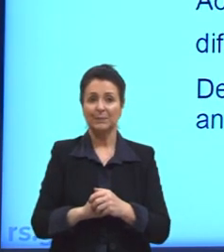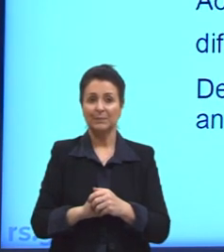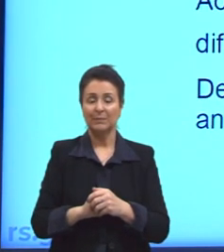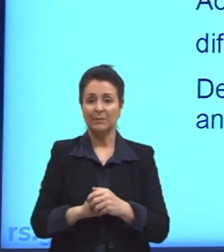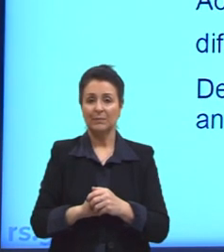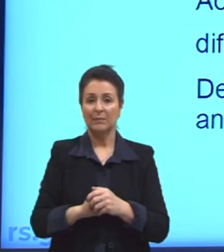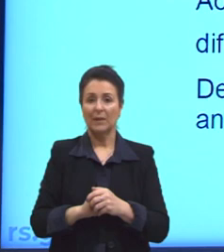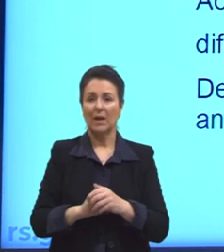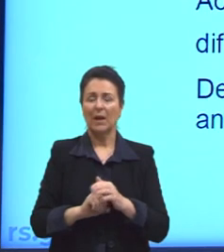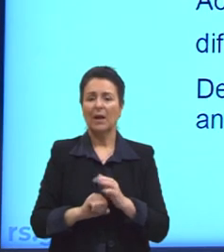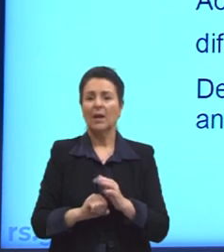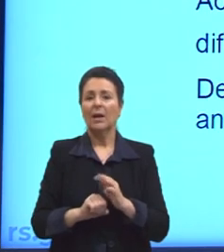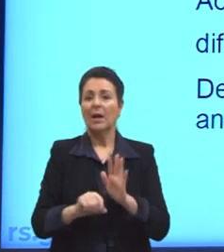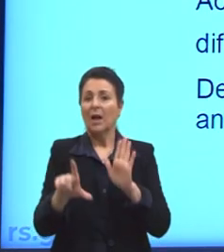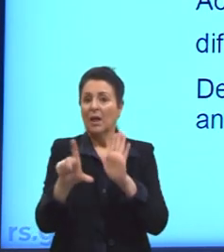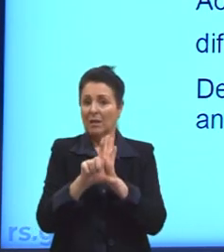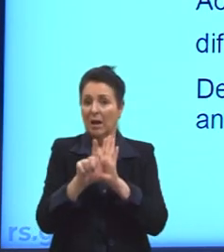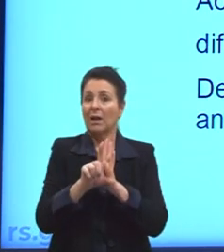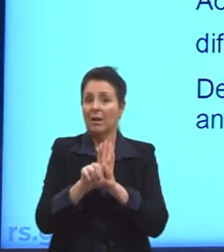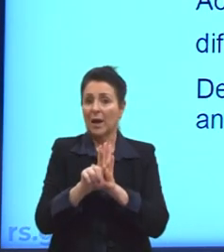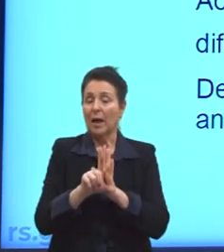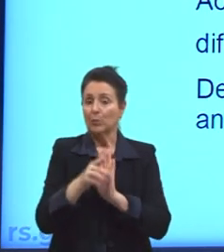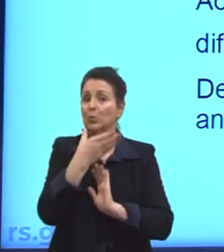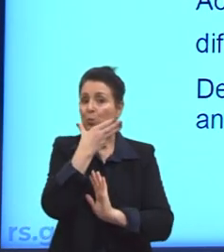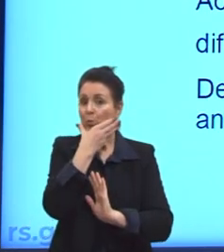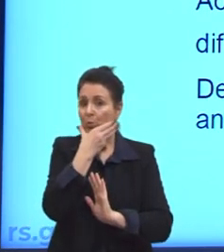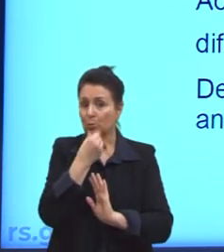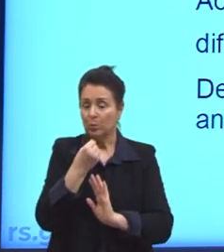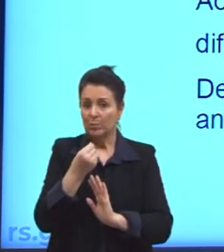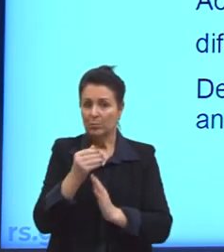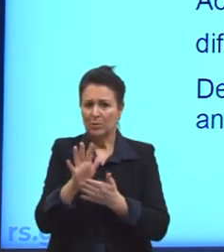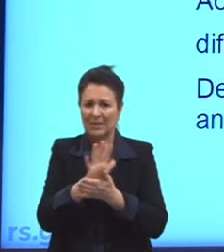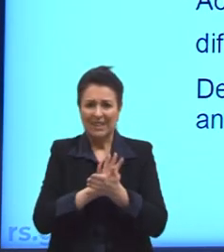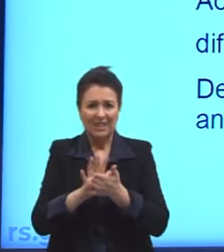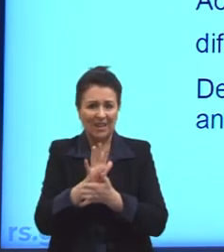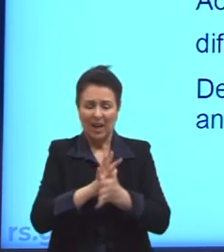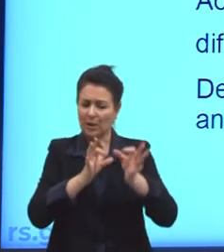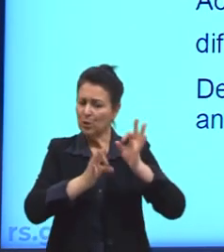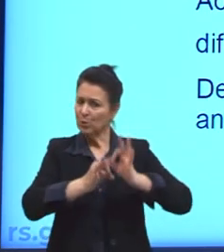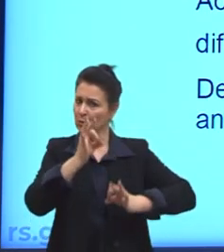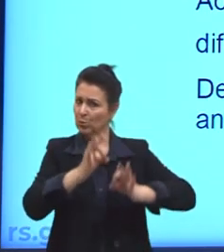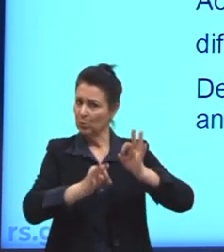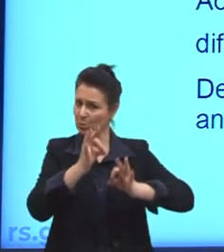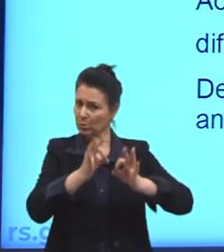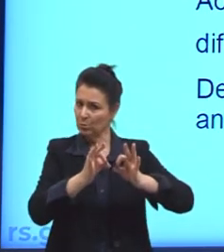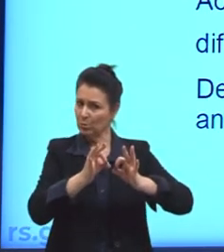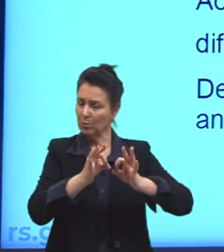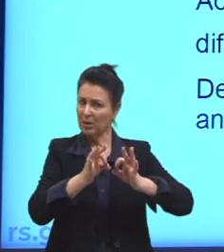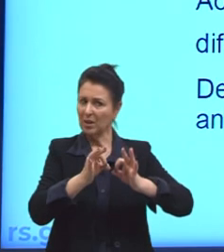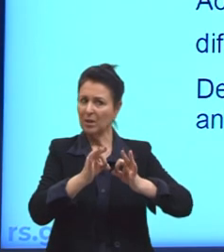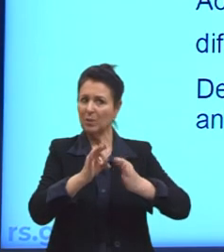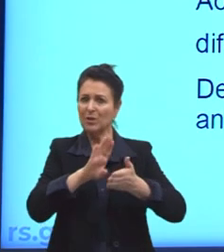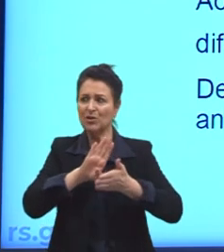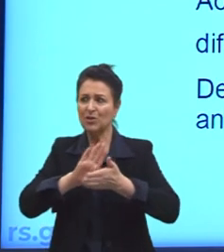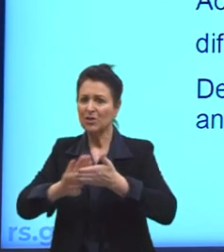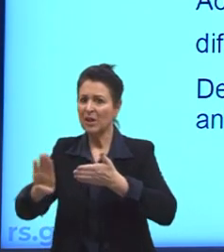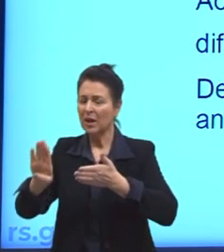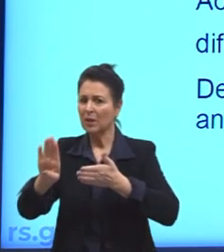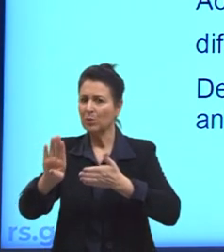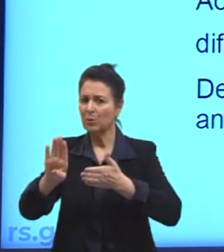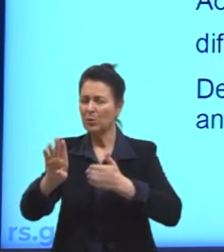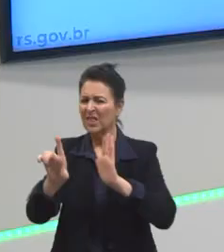na lei temporal dos homens na desista de justo e legítimo que não tenha sido tirado da Lei eterna